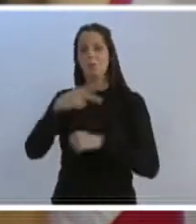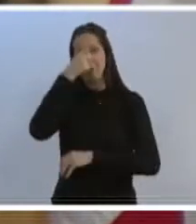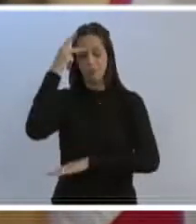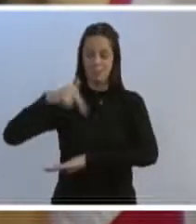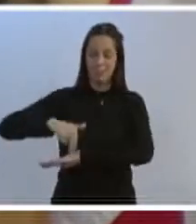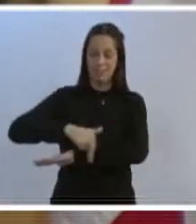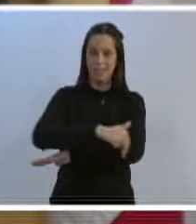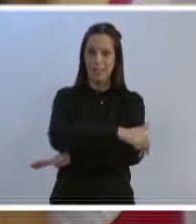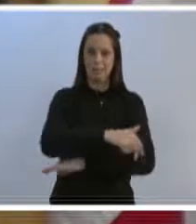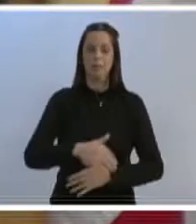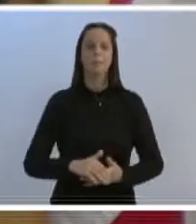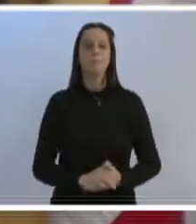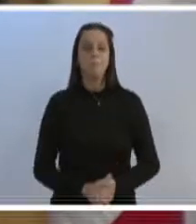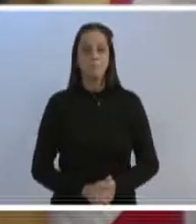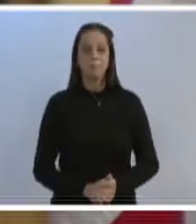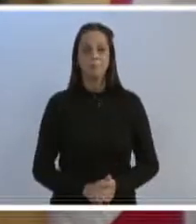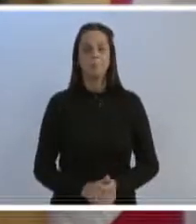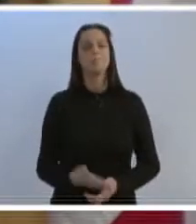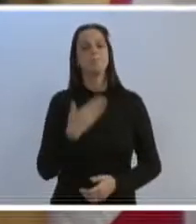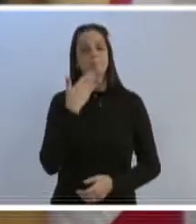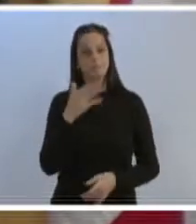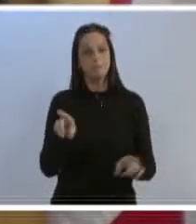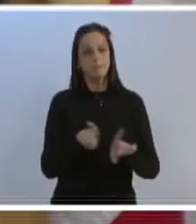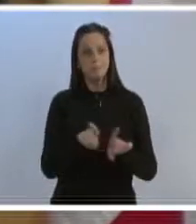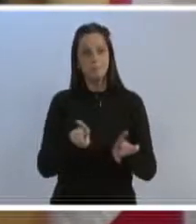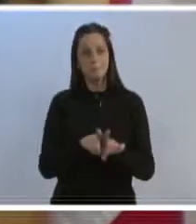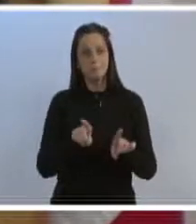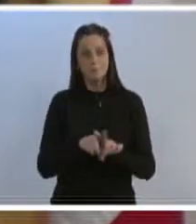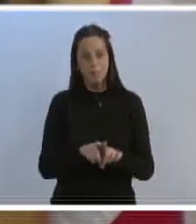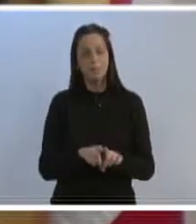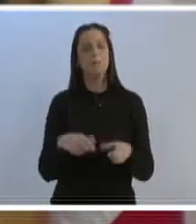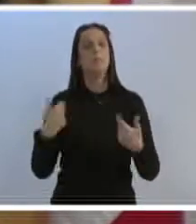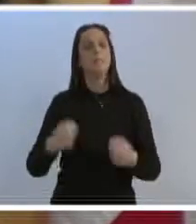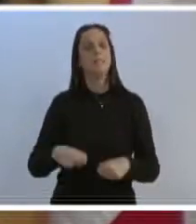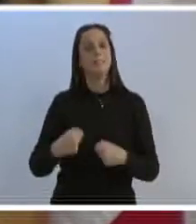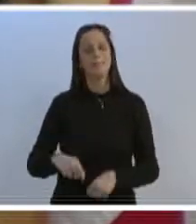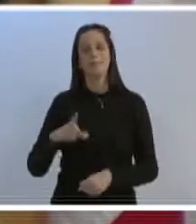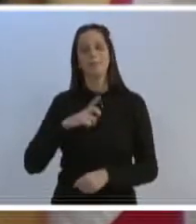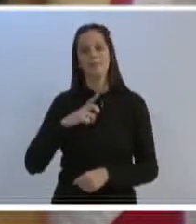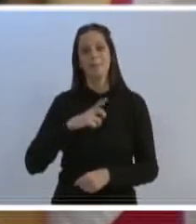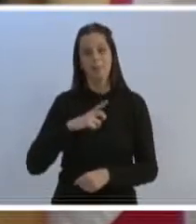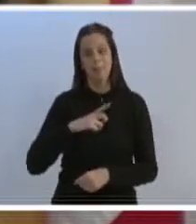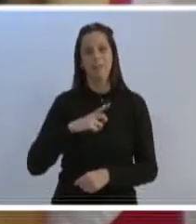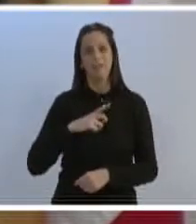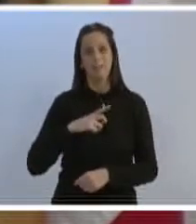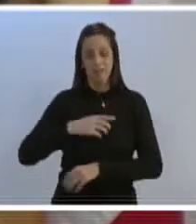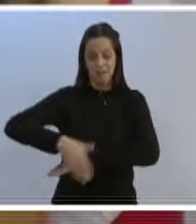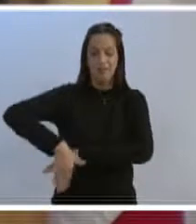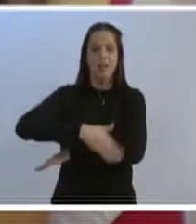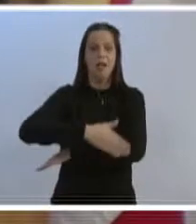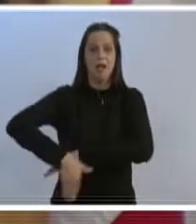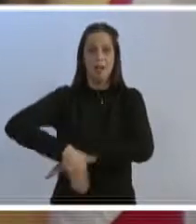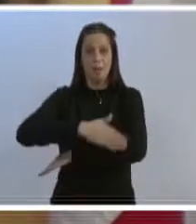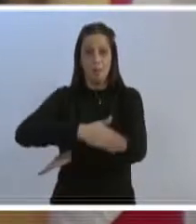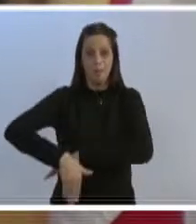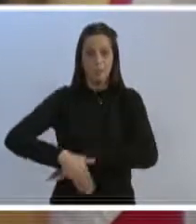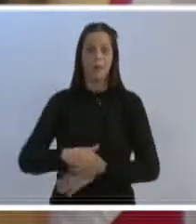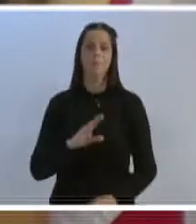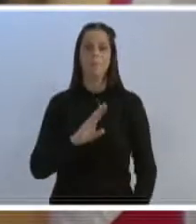quero reivindicar aqui a sinalização da rua bahia